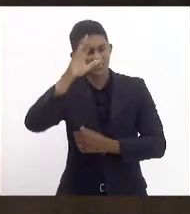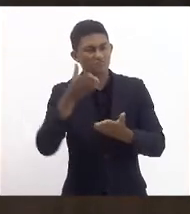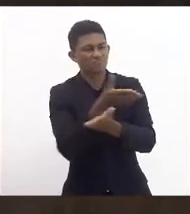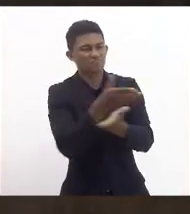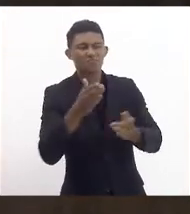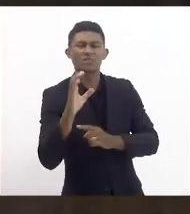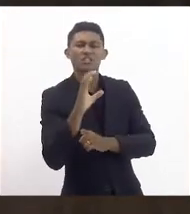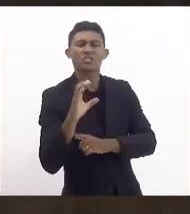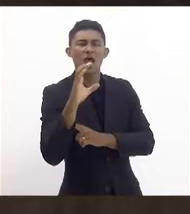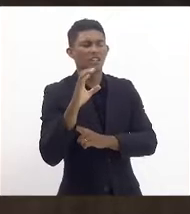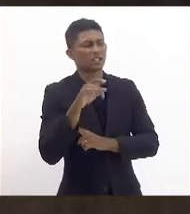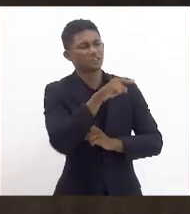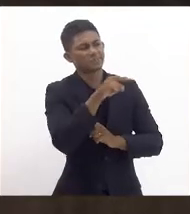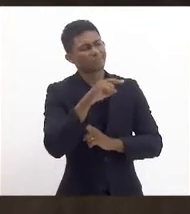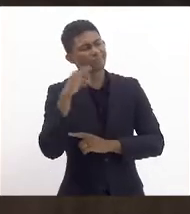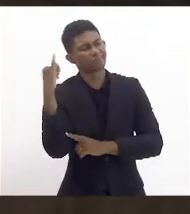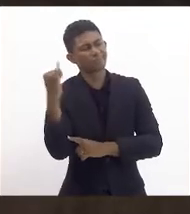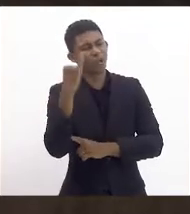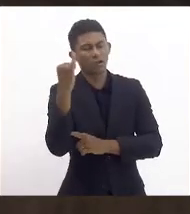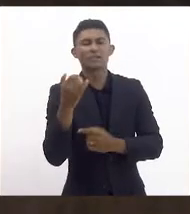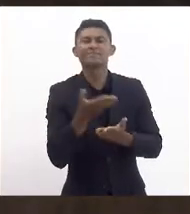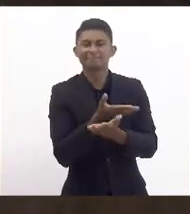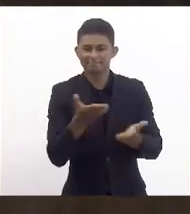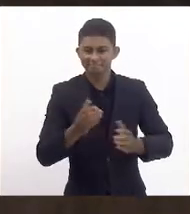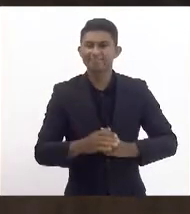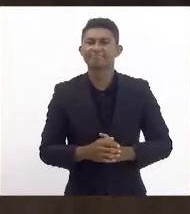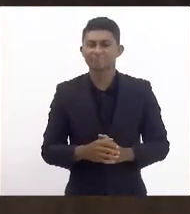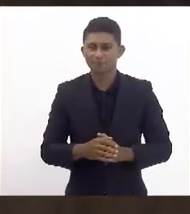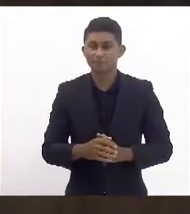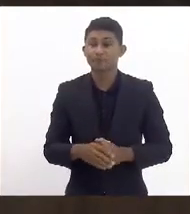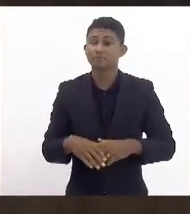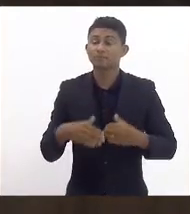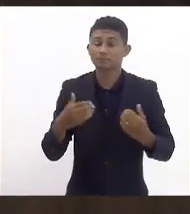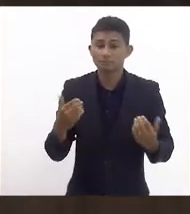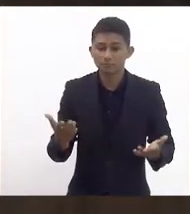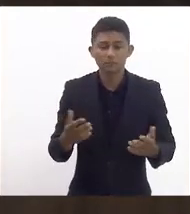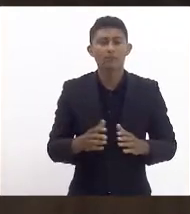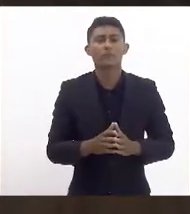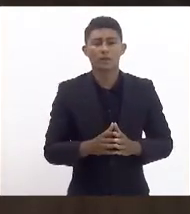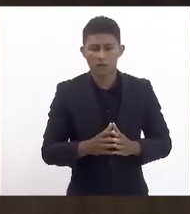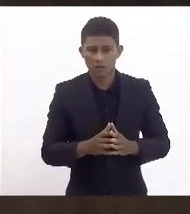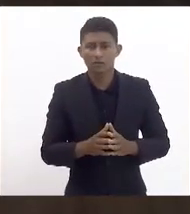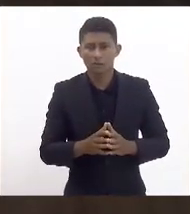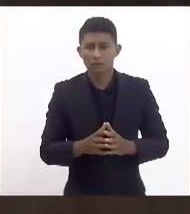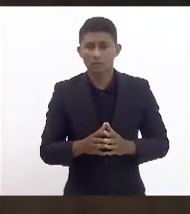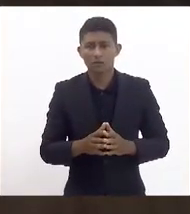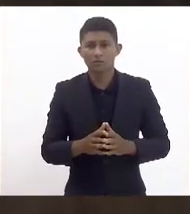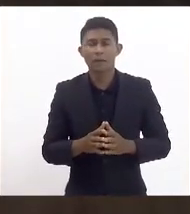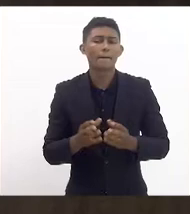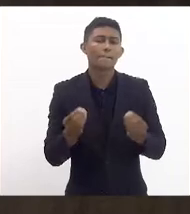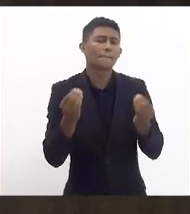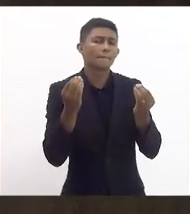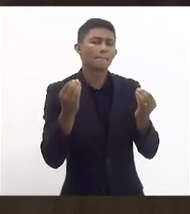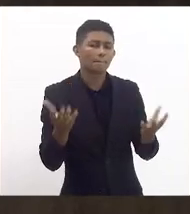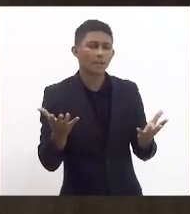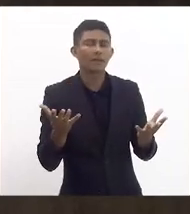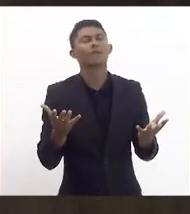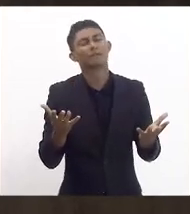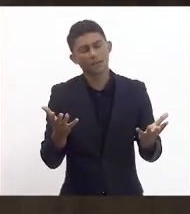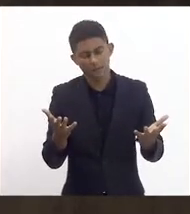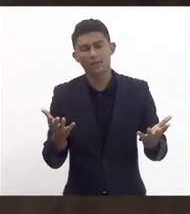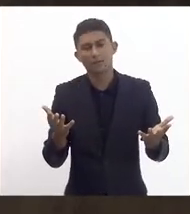trazem dados concretos sobre essa realidade. Tudo isso, senhor presidente, para